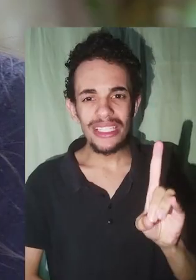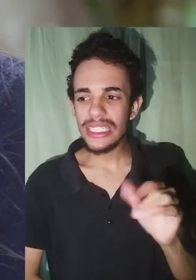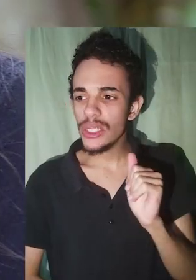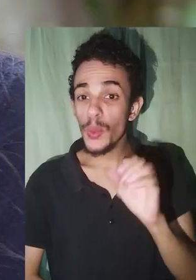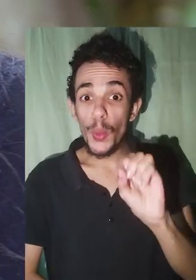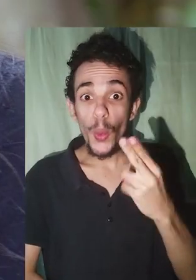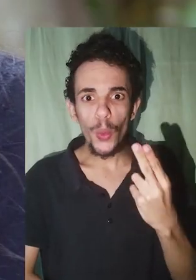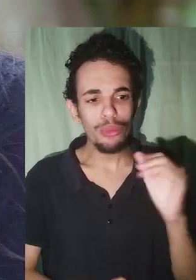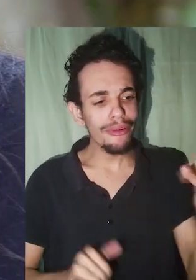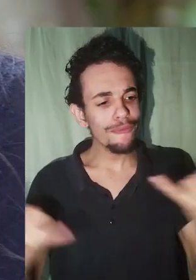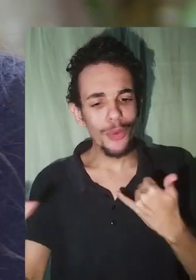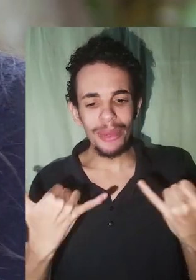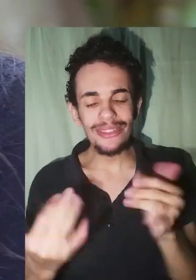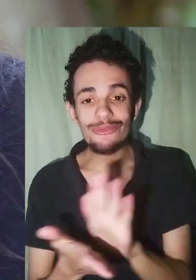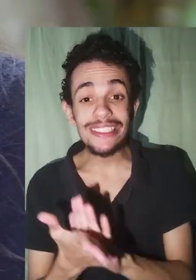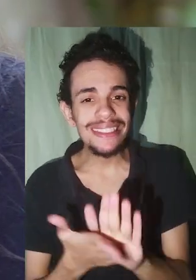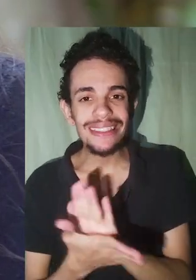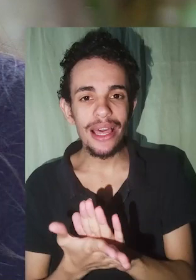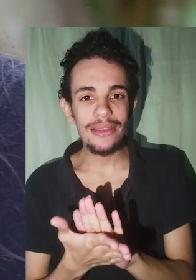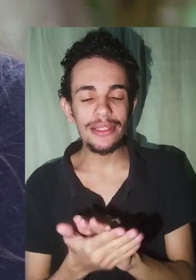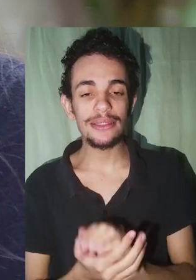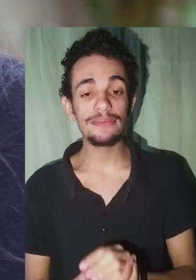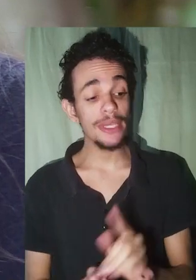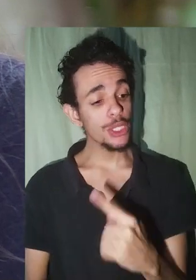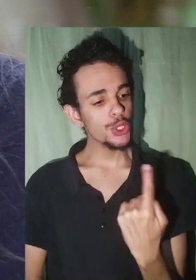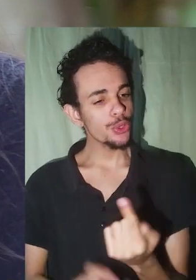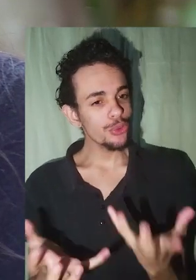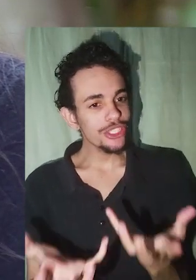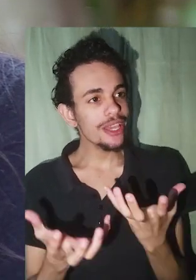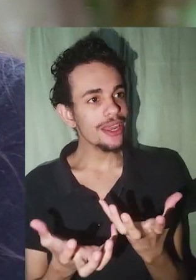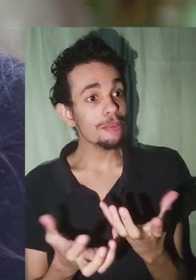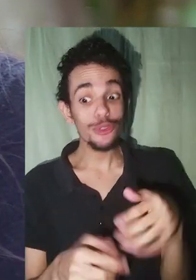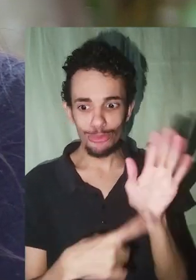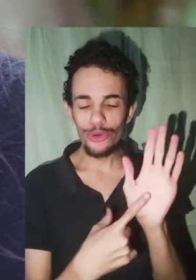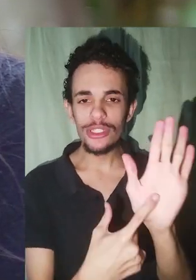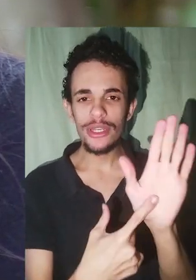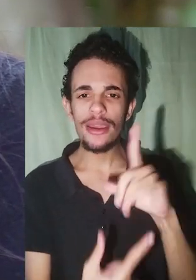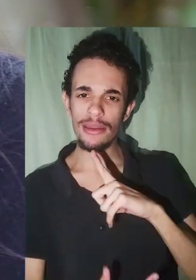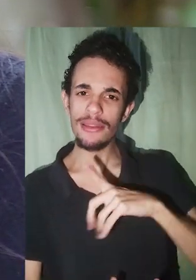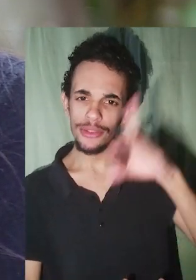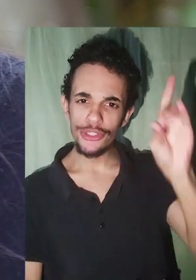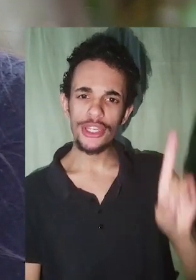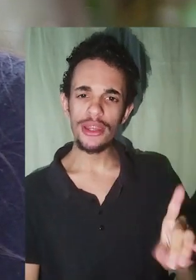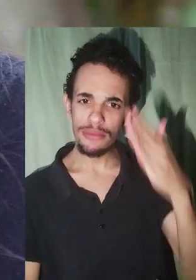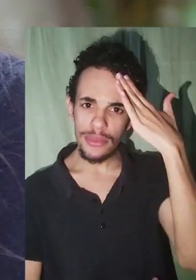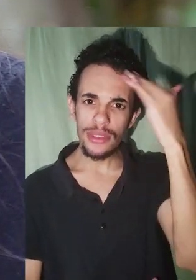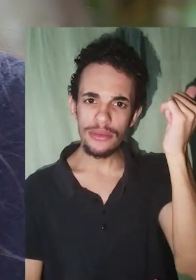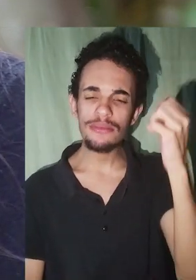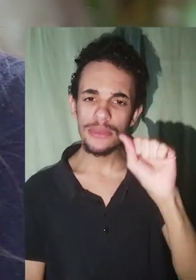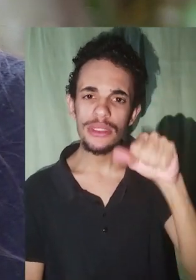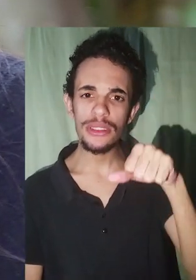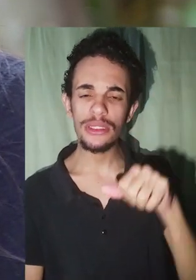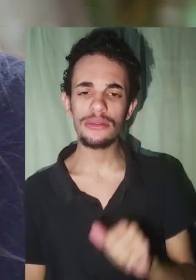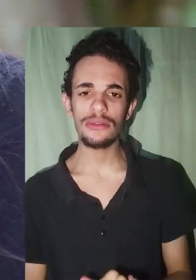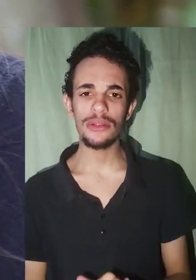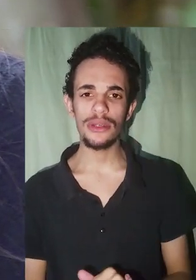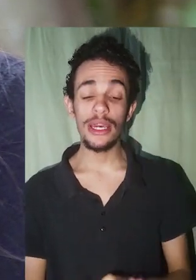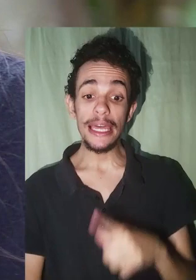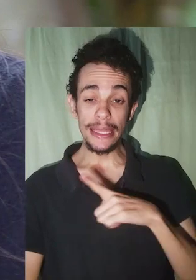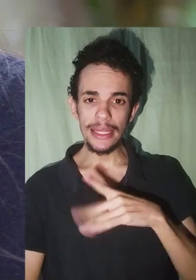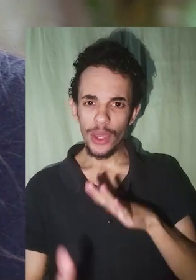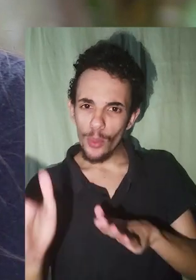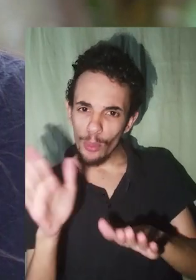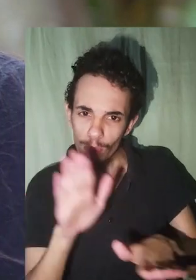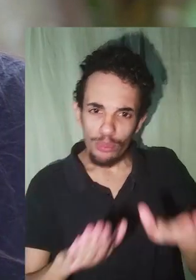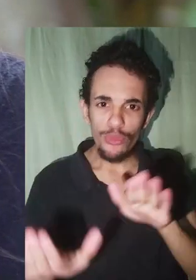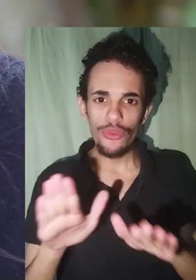que sejam protagonistas da sua vida, das suas escolhas, porque muitos anos esse movimento de pessoas com deficiência